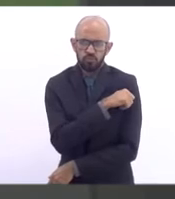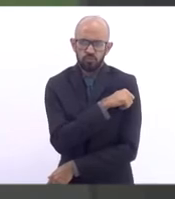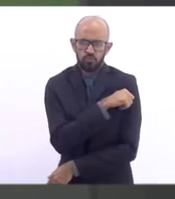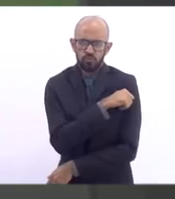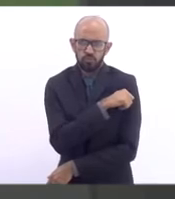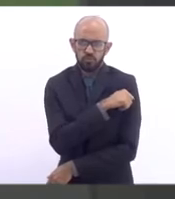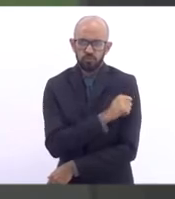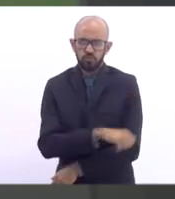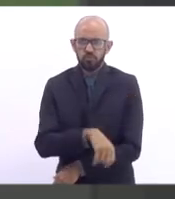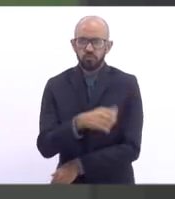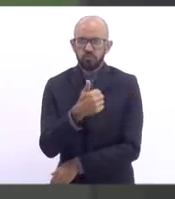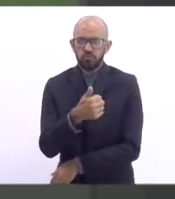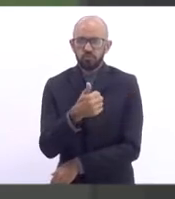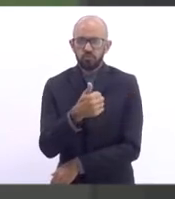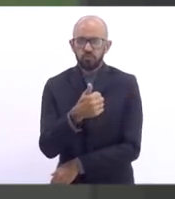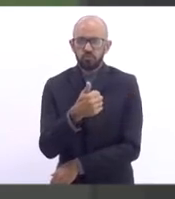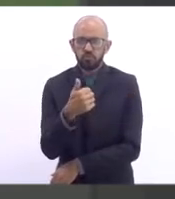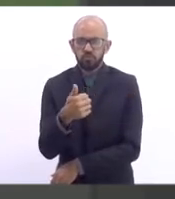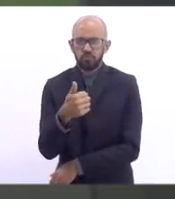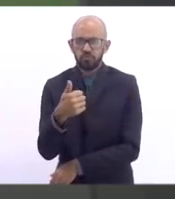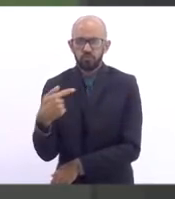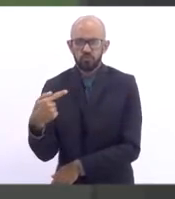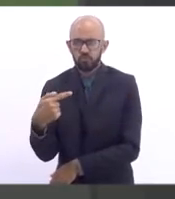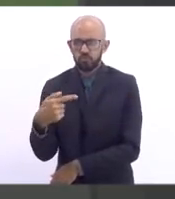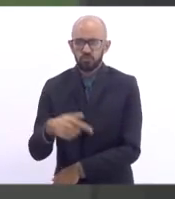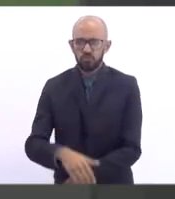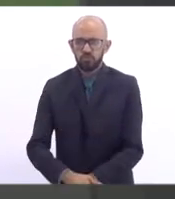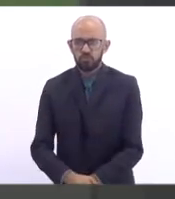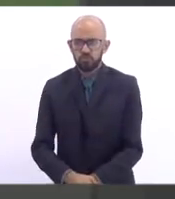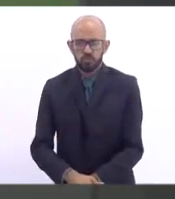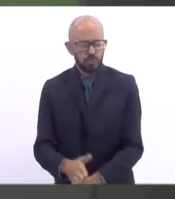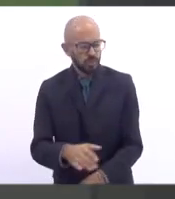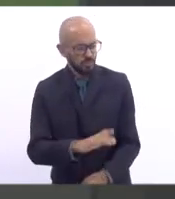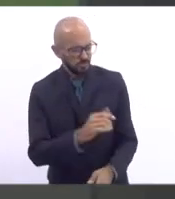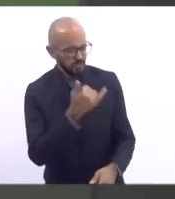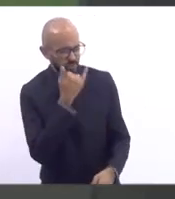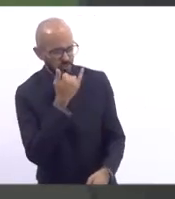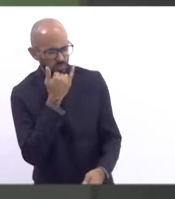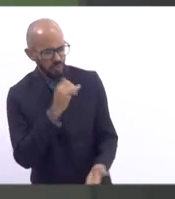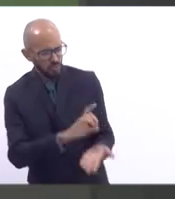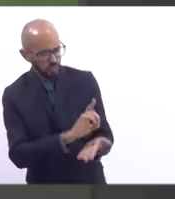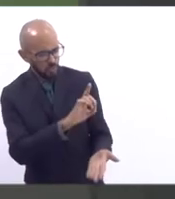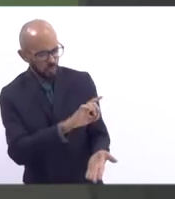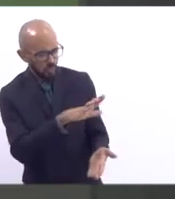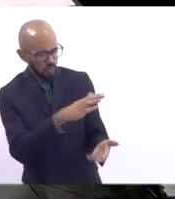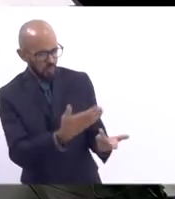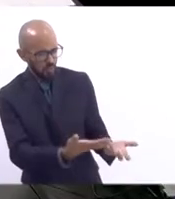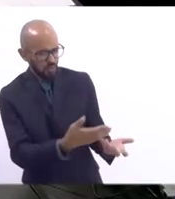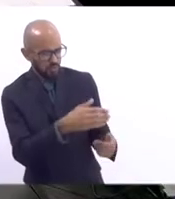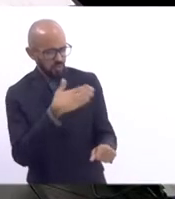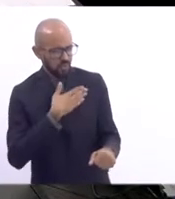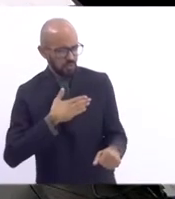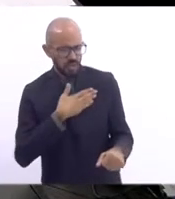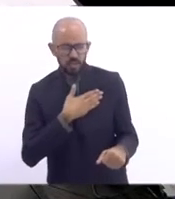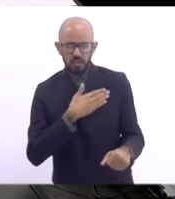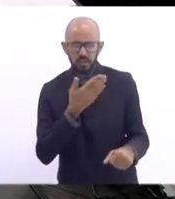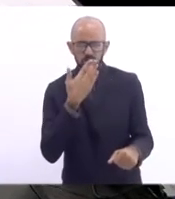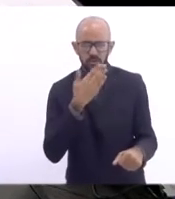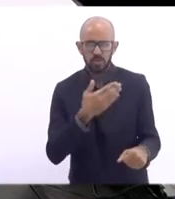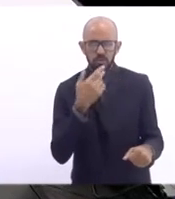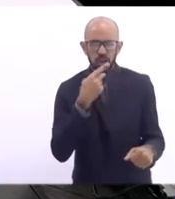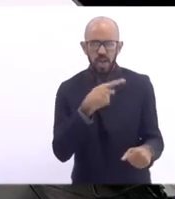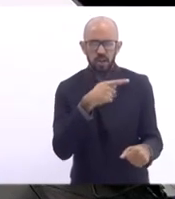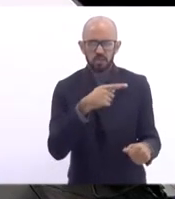auditoria 117 Doutor eu desejava que o show aprofunda-se